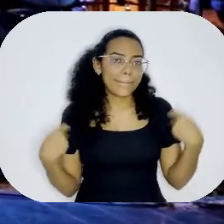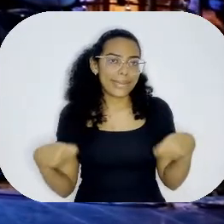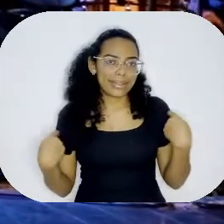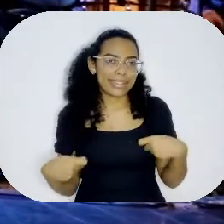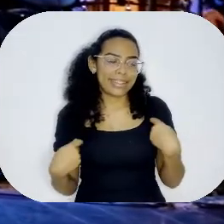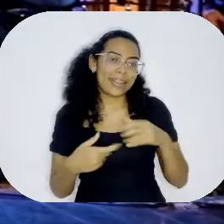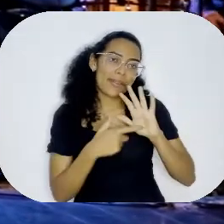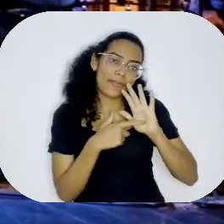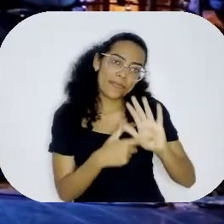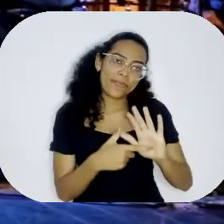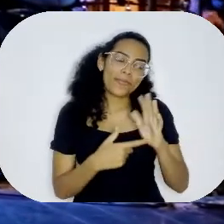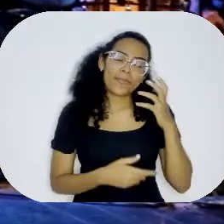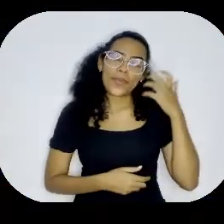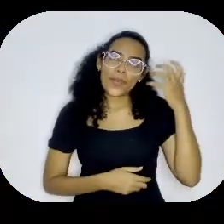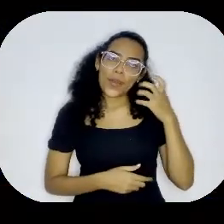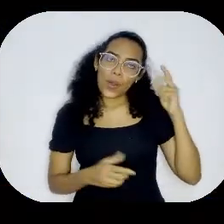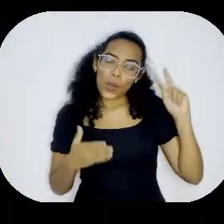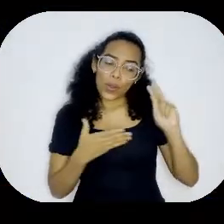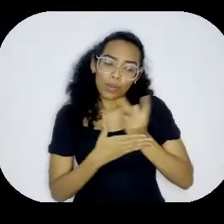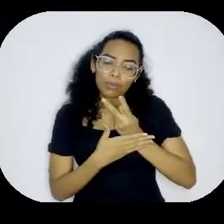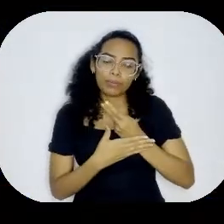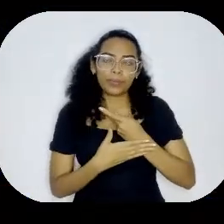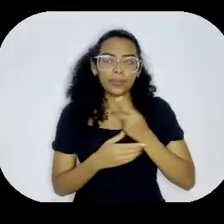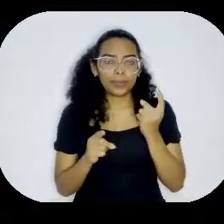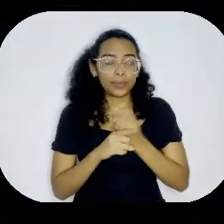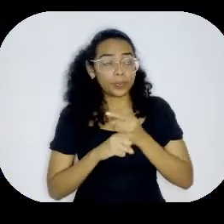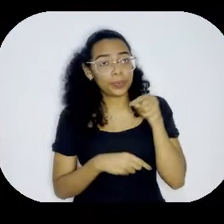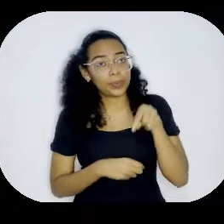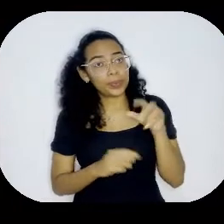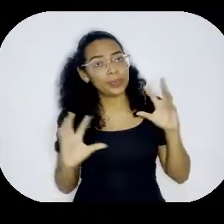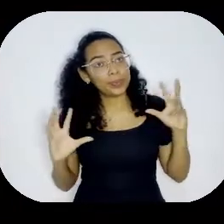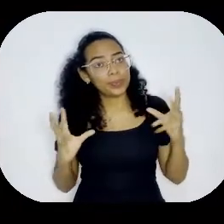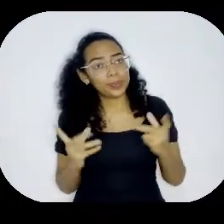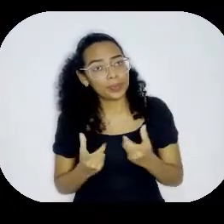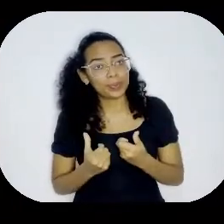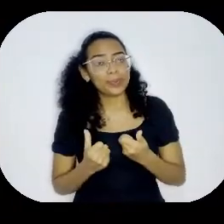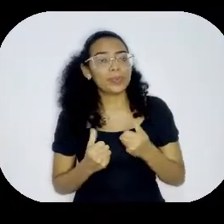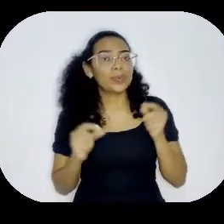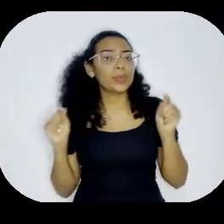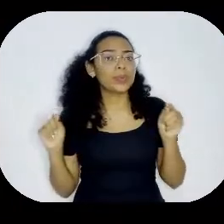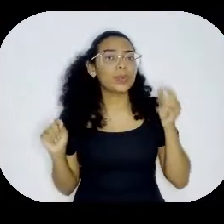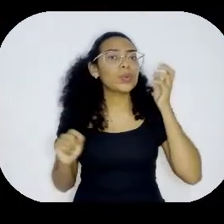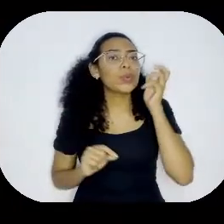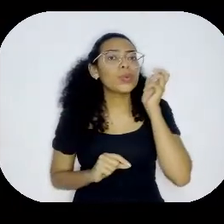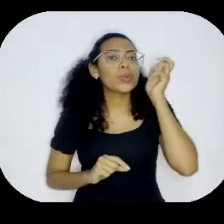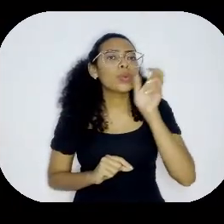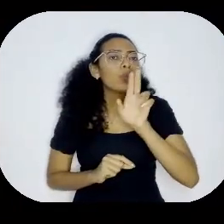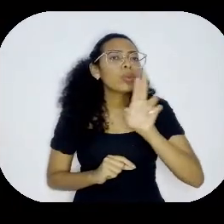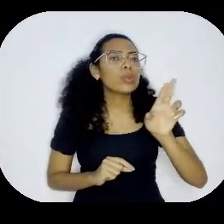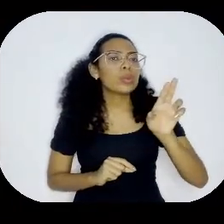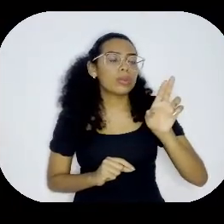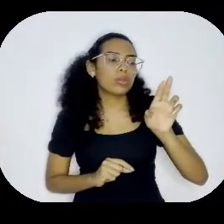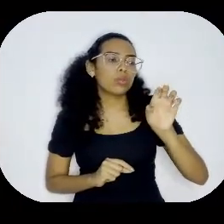músicas do disco novo. Mas eu tive que abrir uma exceção para fazer uma canção, porque aconteceu uma coisa, está acontecendo um encontro muito maravilhoso